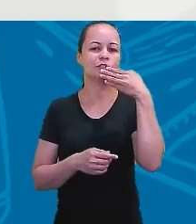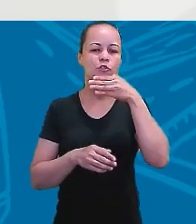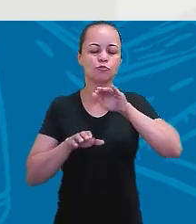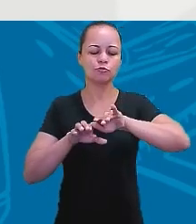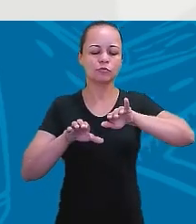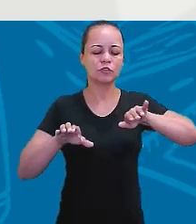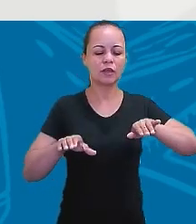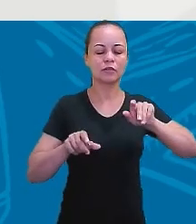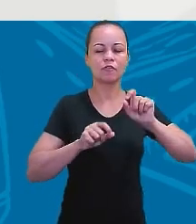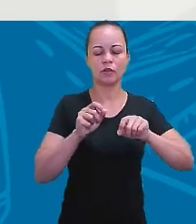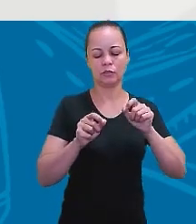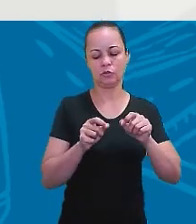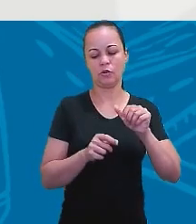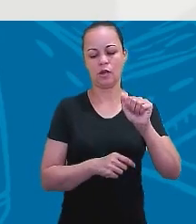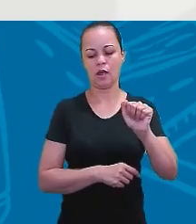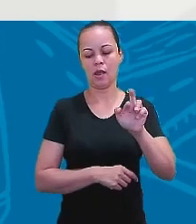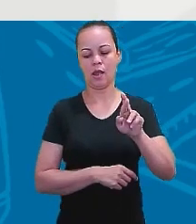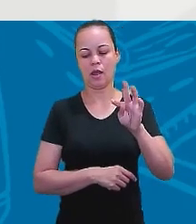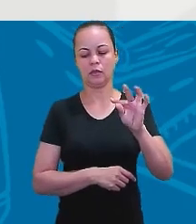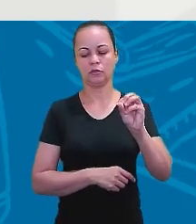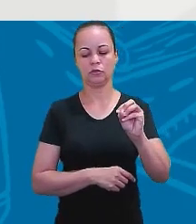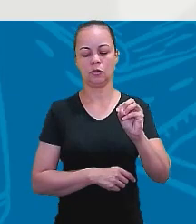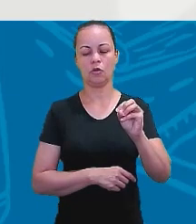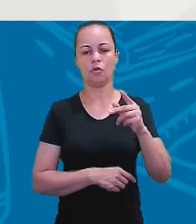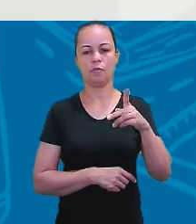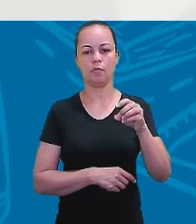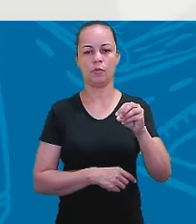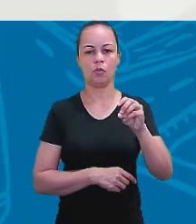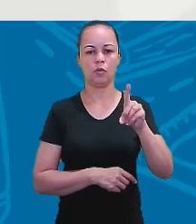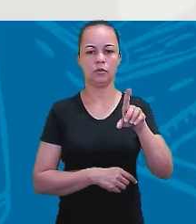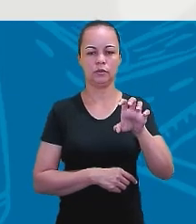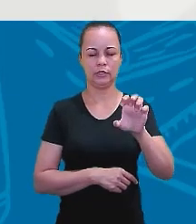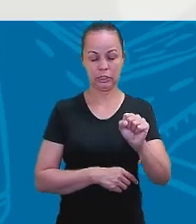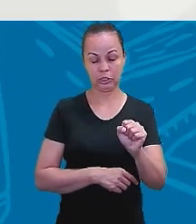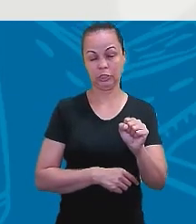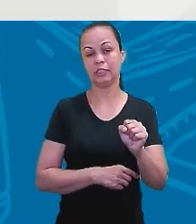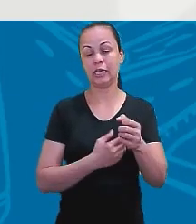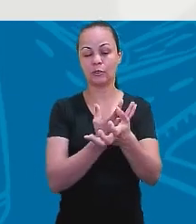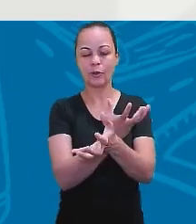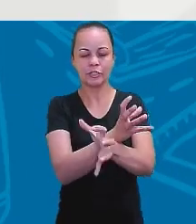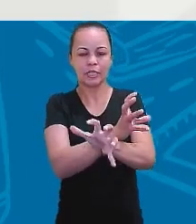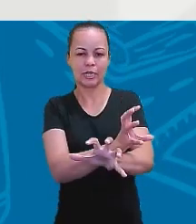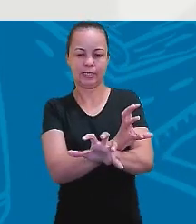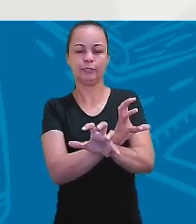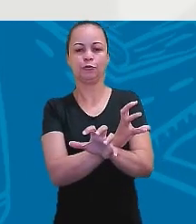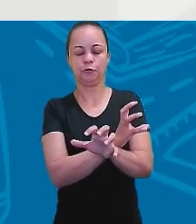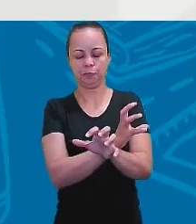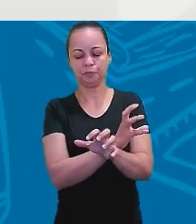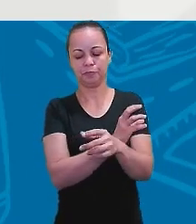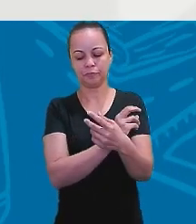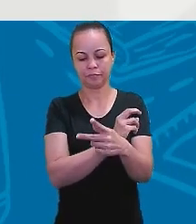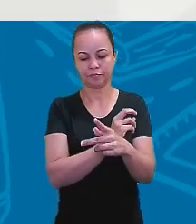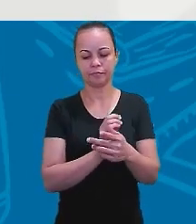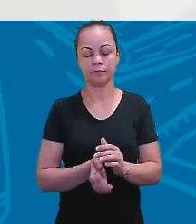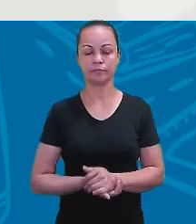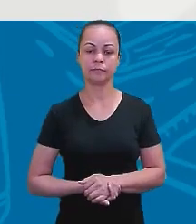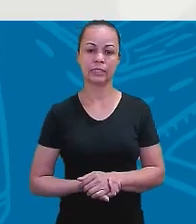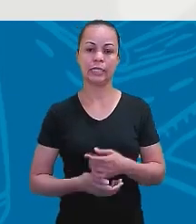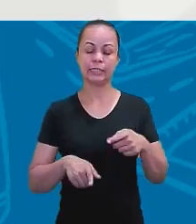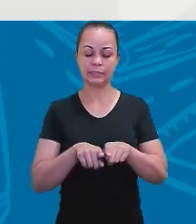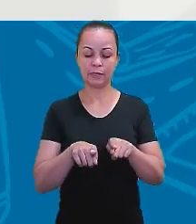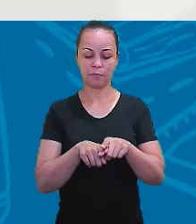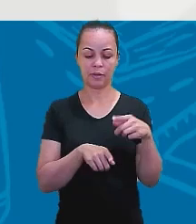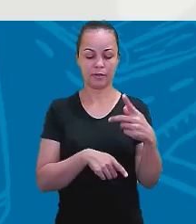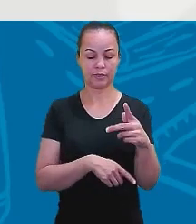No caso, dos artrópodes. Forma o que a gente chama do exoesqueleto dos artrópodes. E também, gente, pasme, a quitina